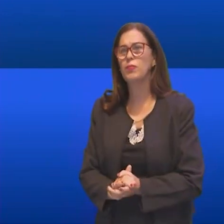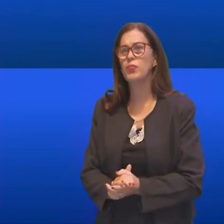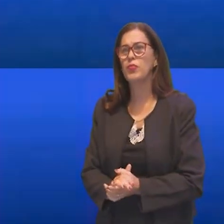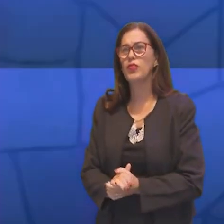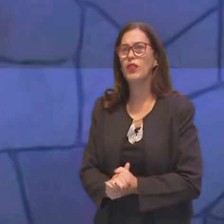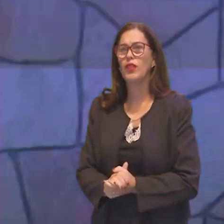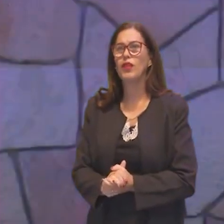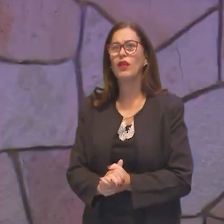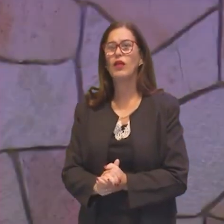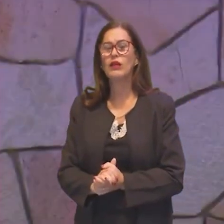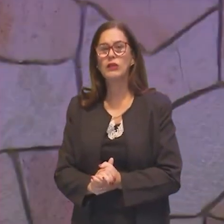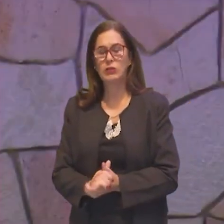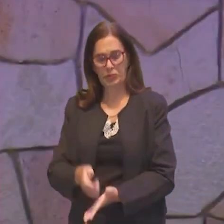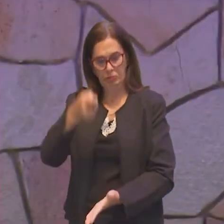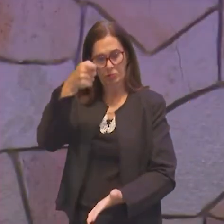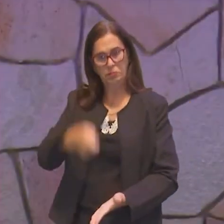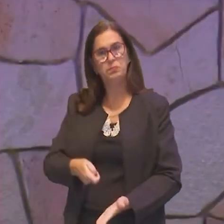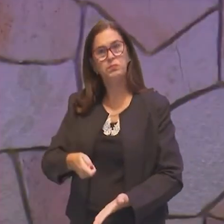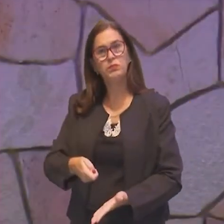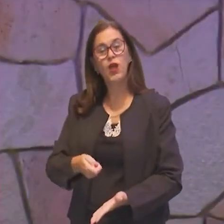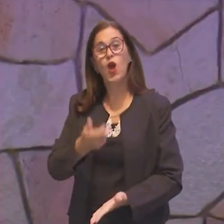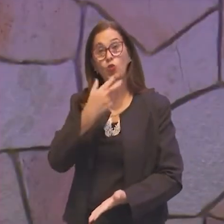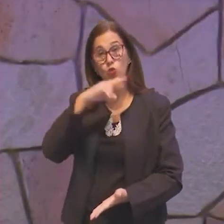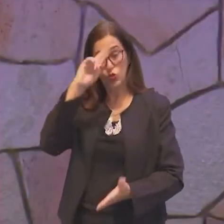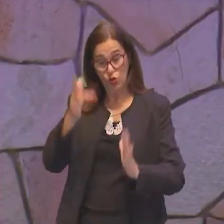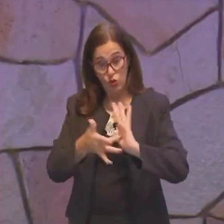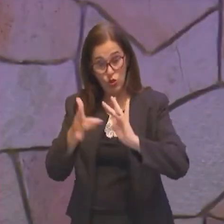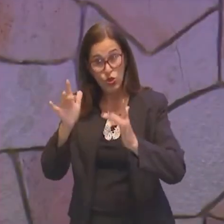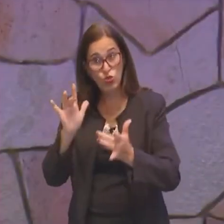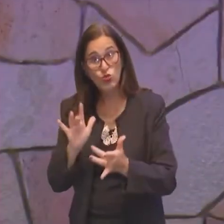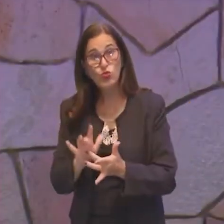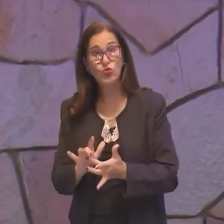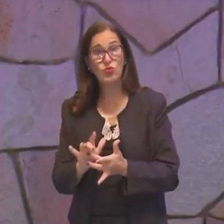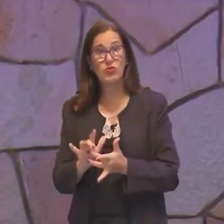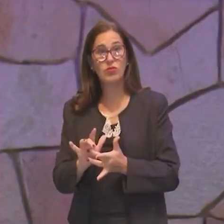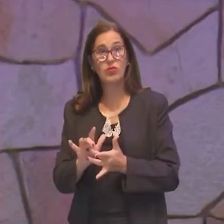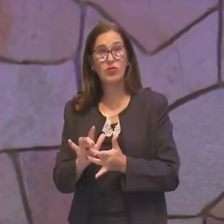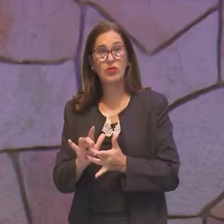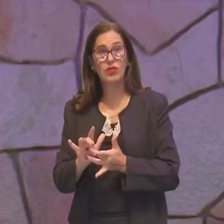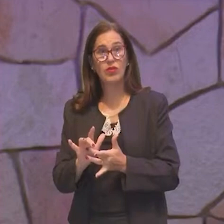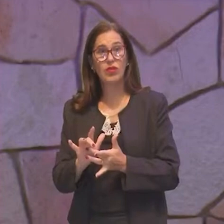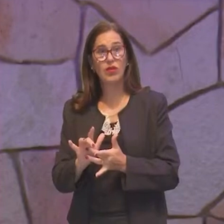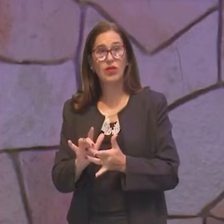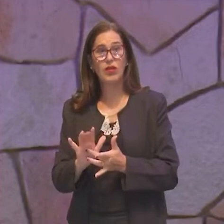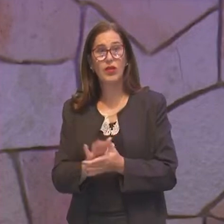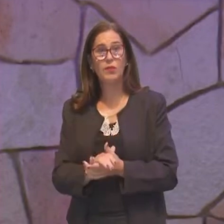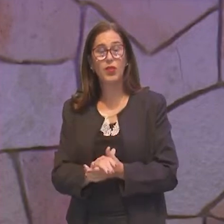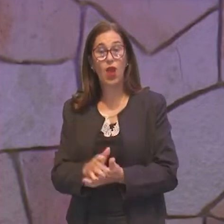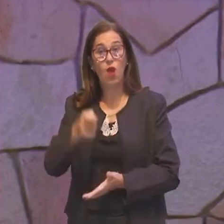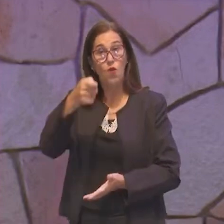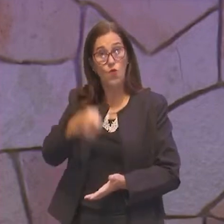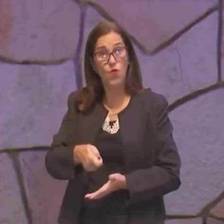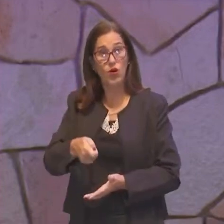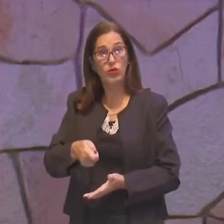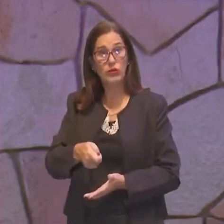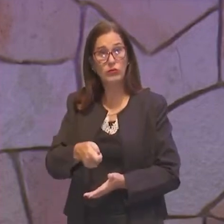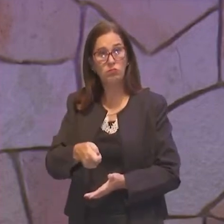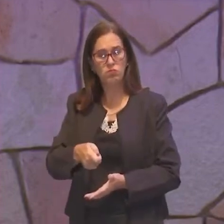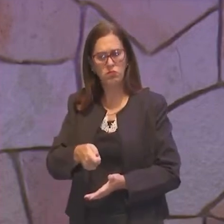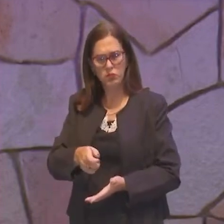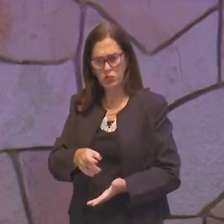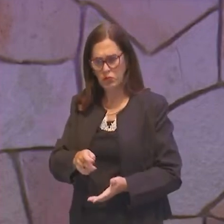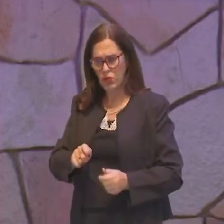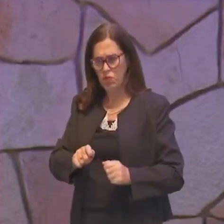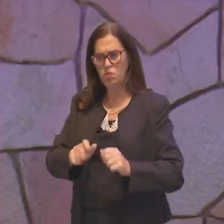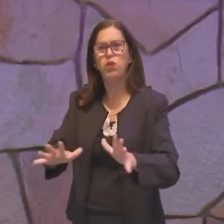afirmação muito contundente do Senhor Jesus, que ela é uma espécie de afirmação assim bombástica. Ela dá